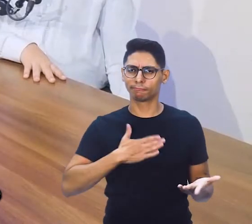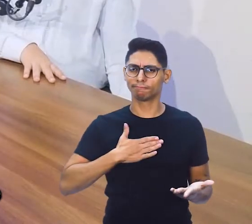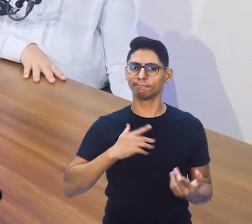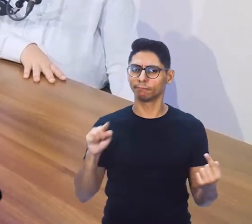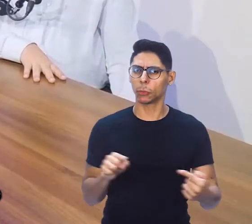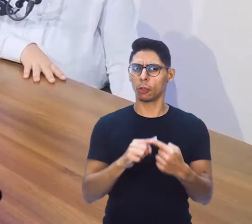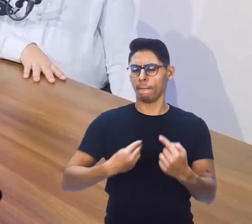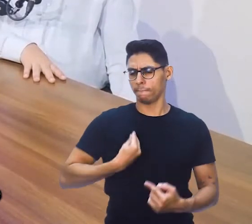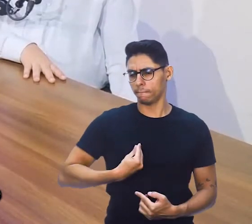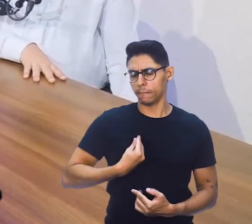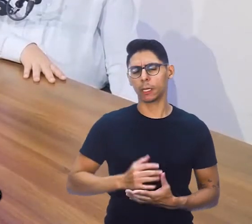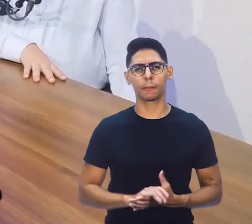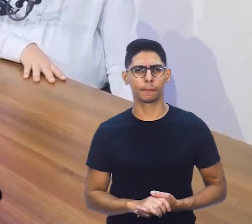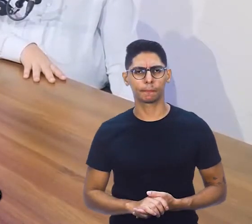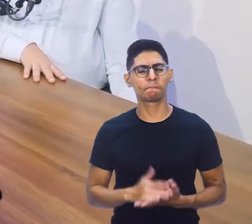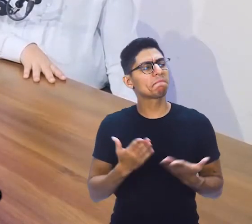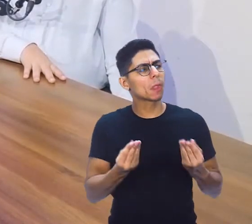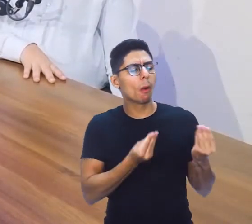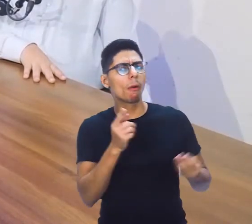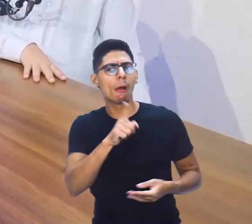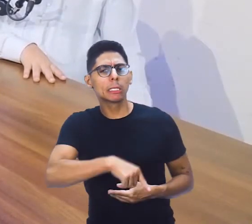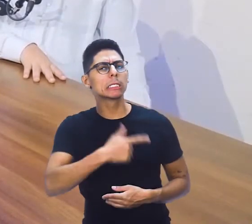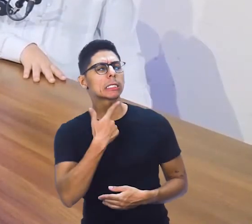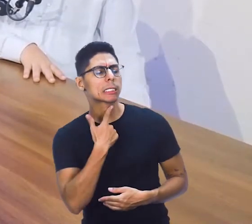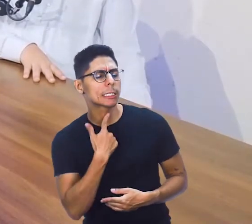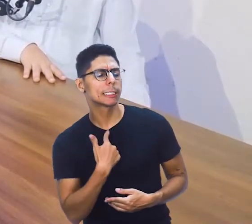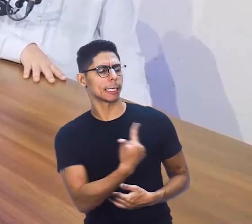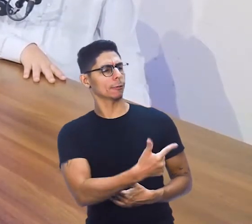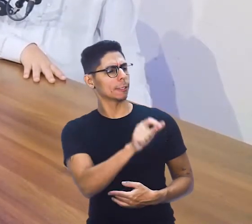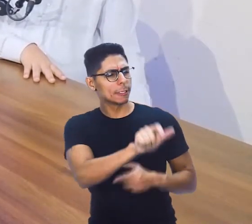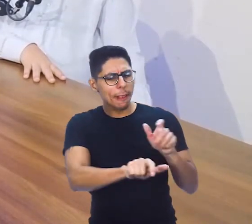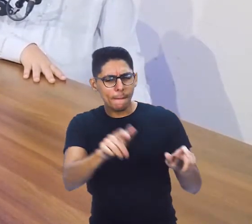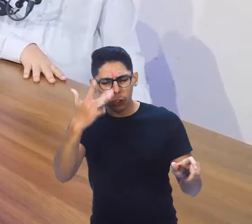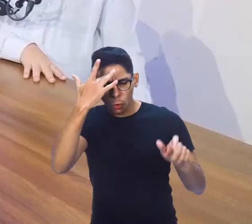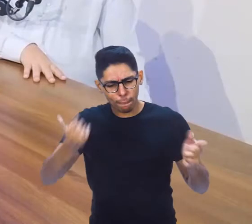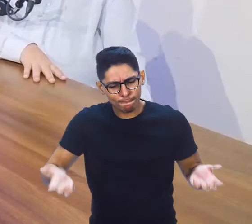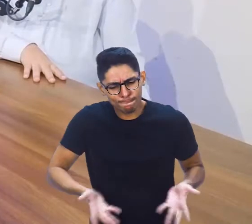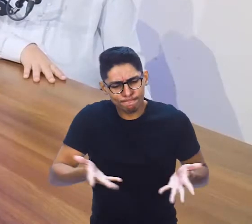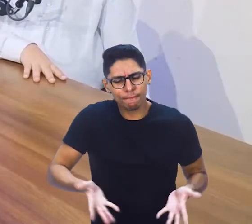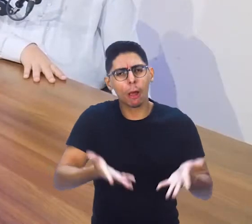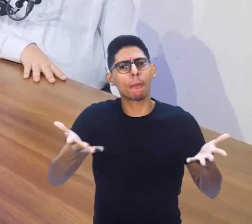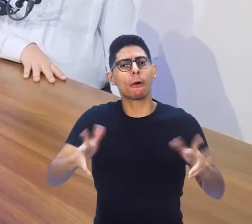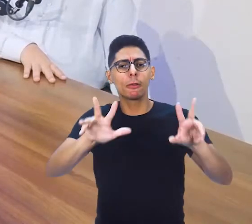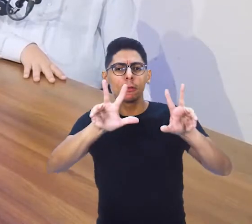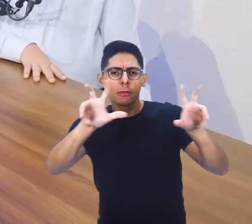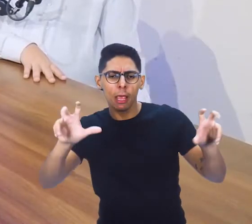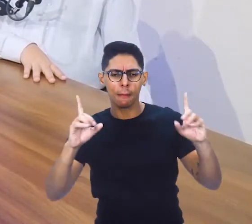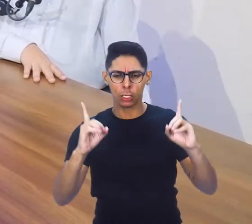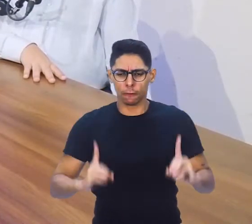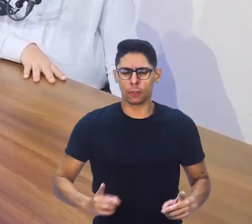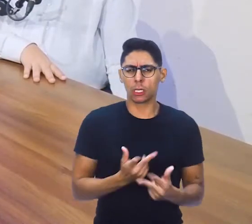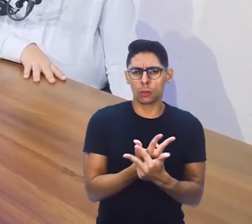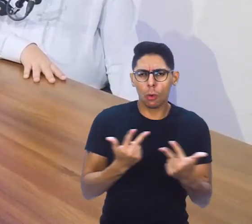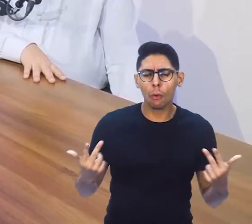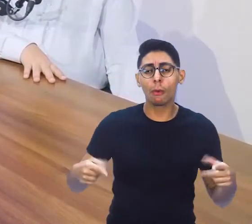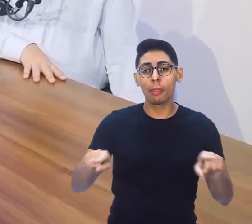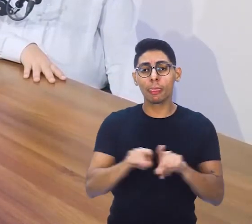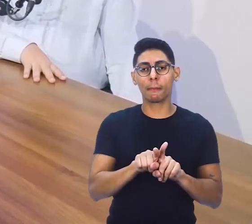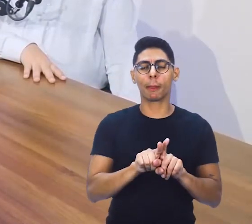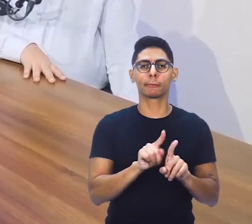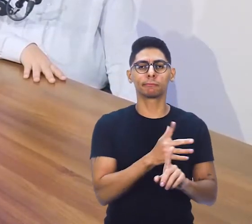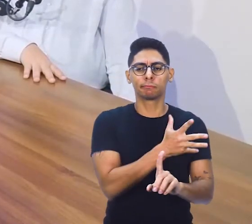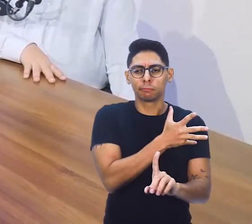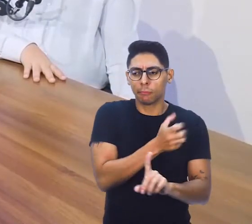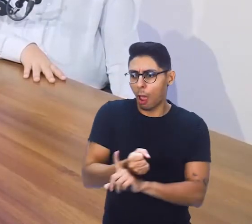desejo de ser sempre essa incendiária das boas causas incendiou também